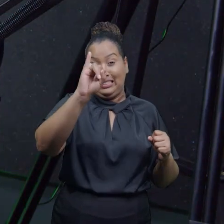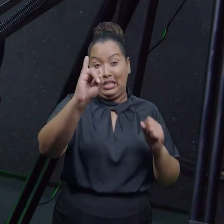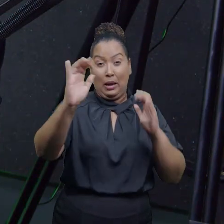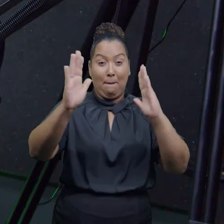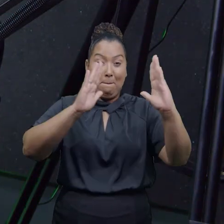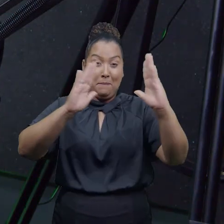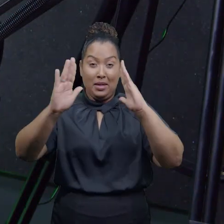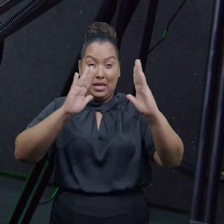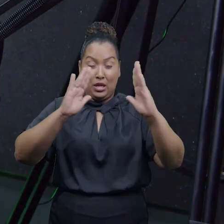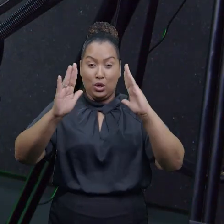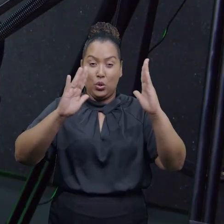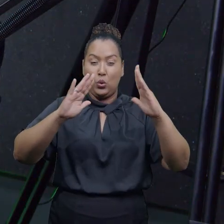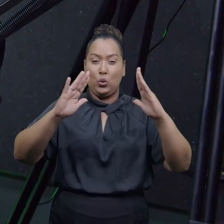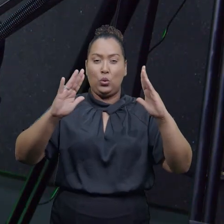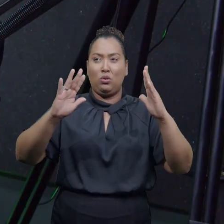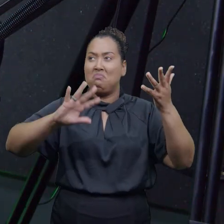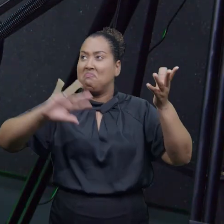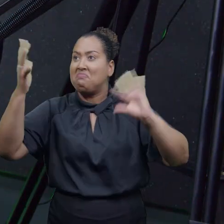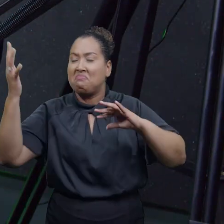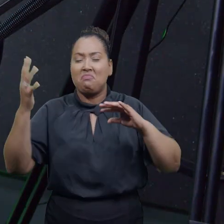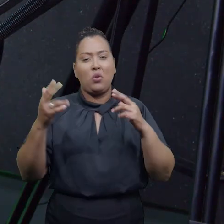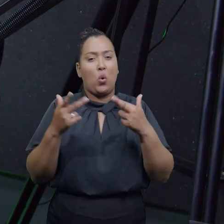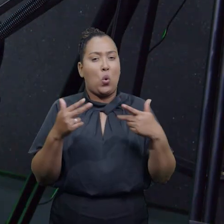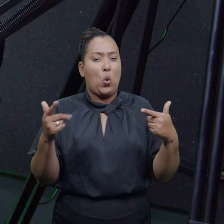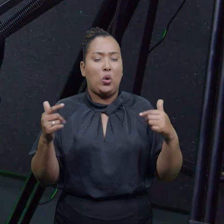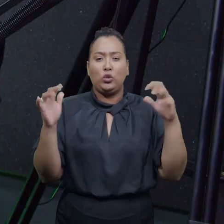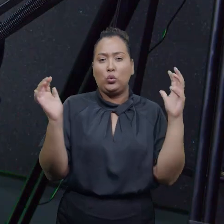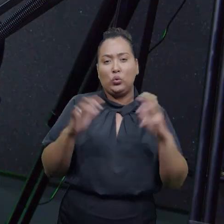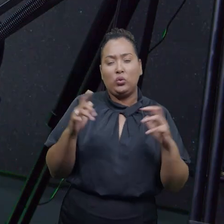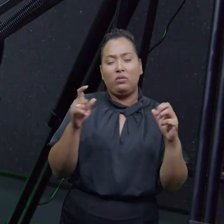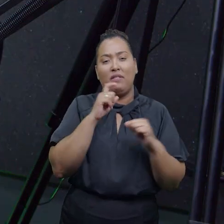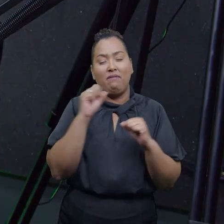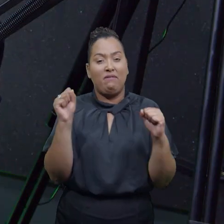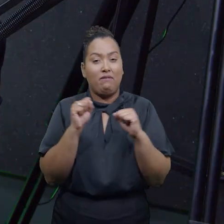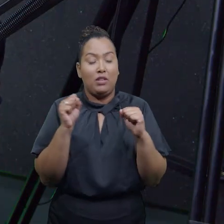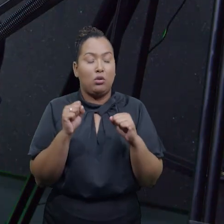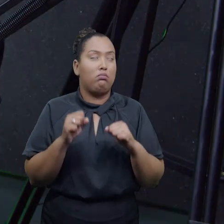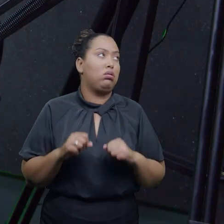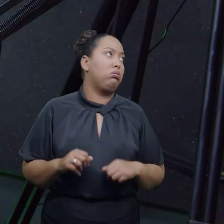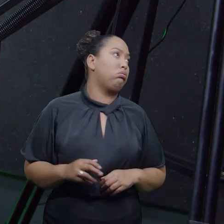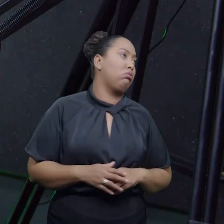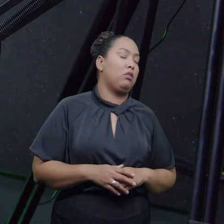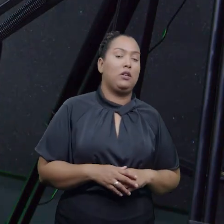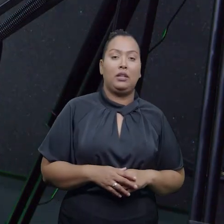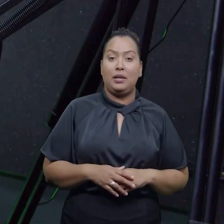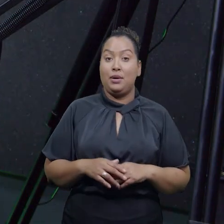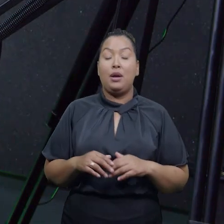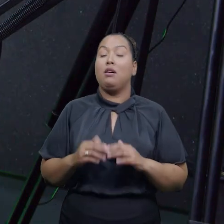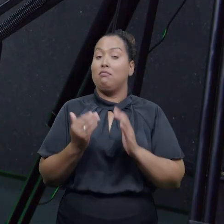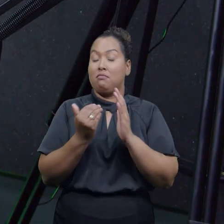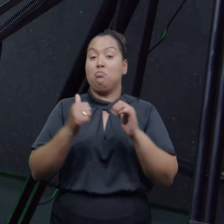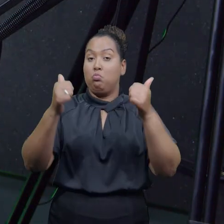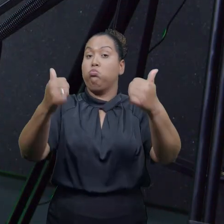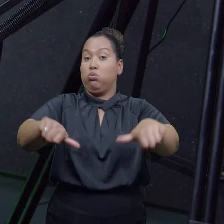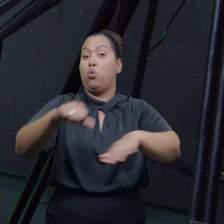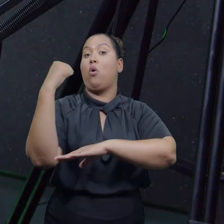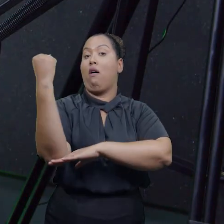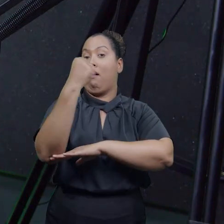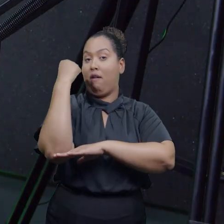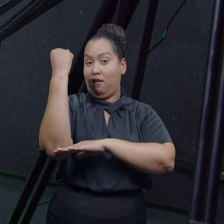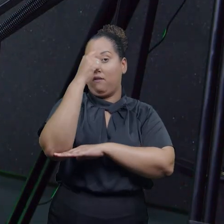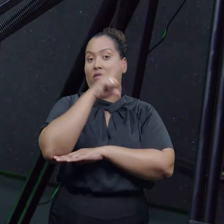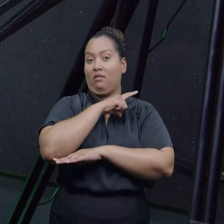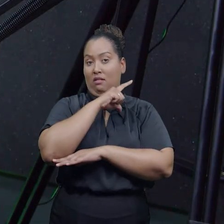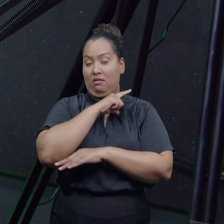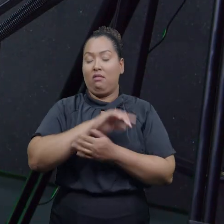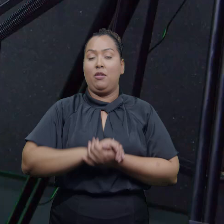normais não, mas em períodos de intempéries, então enfim, de chuva, de frio, essa questão fica muito mais